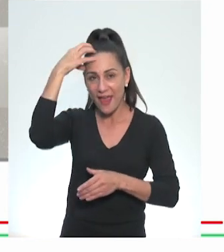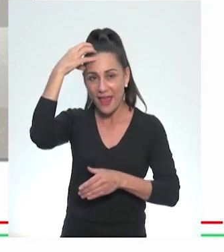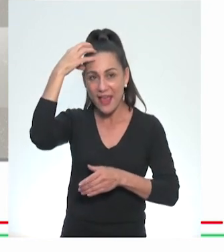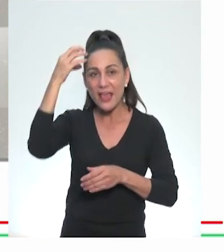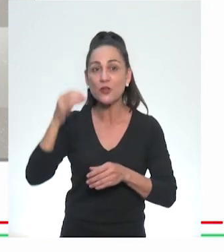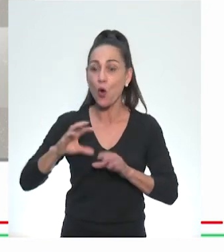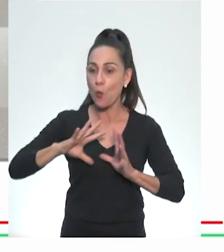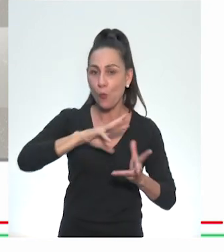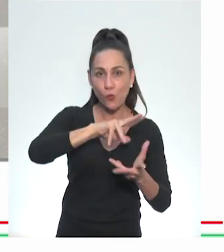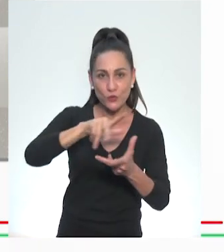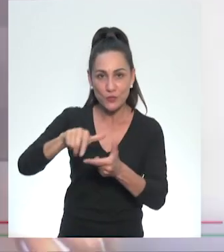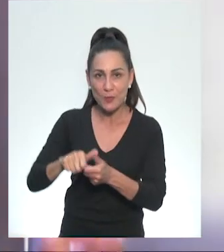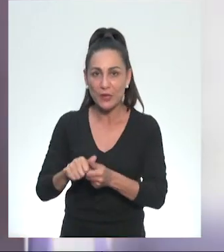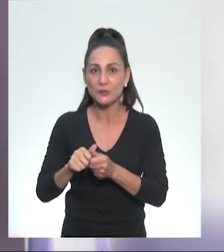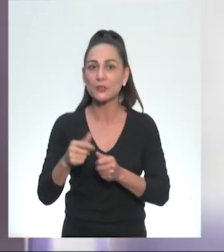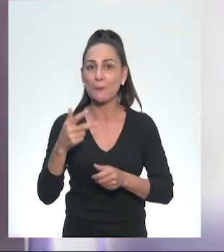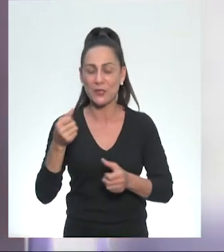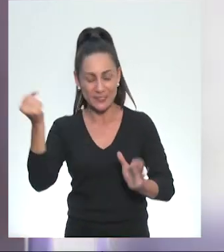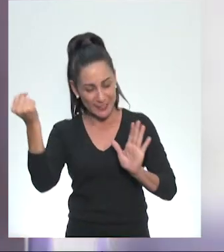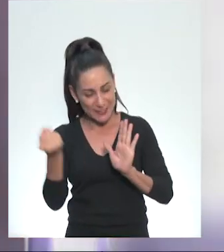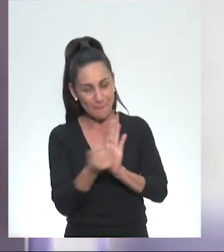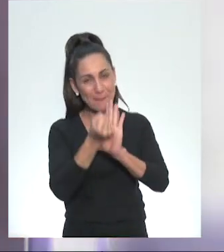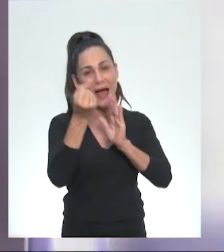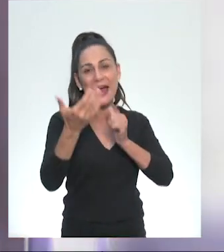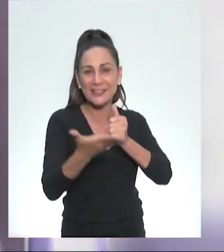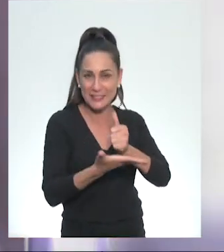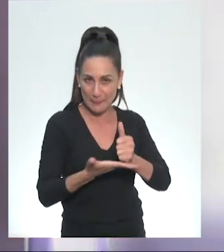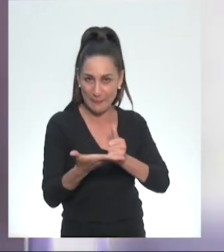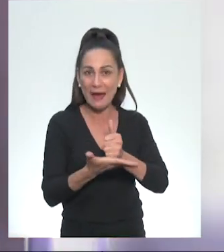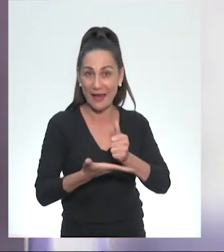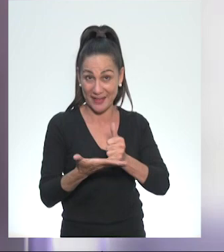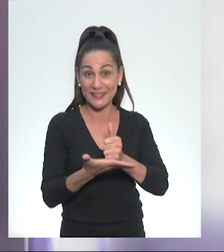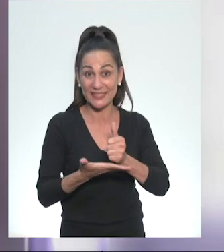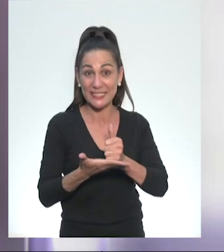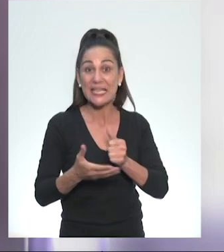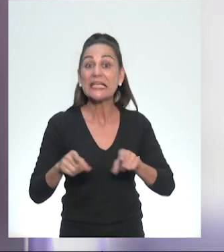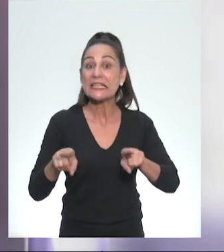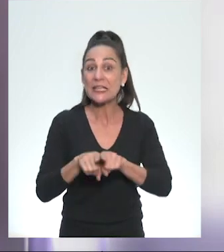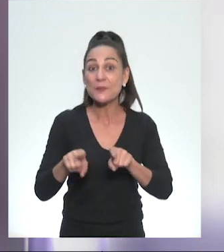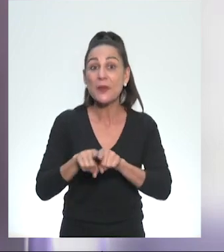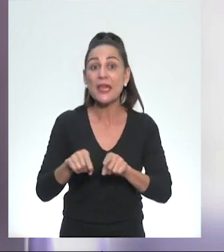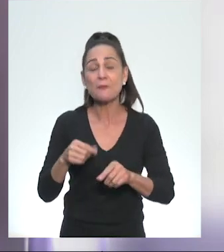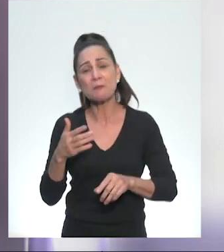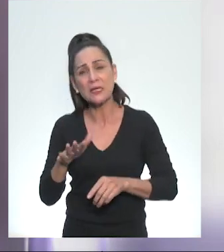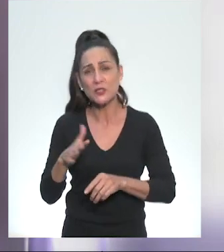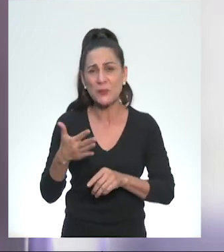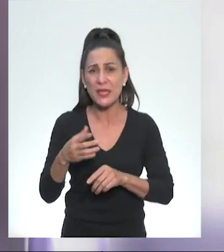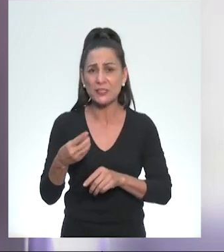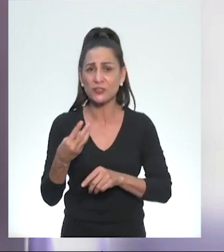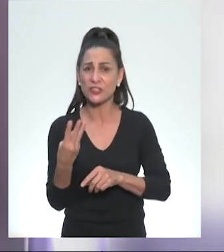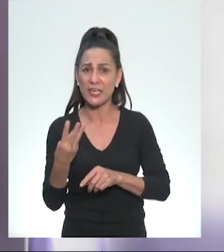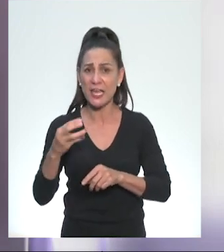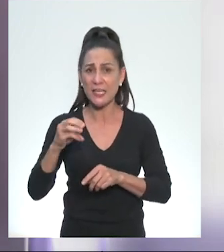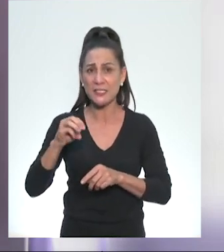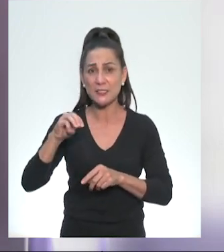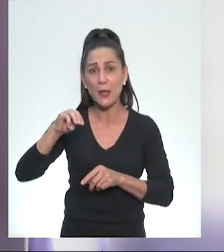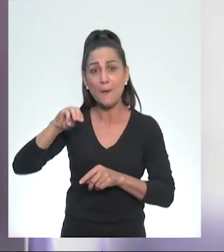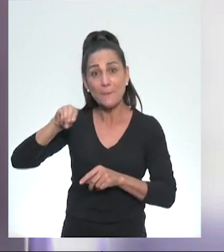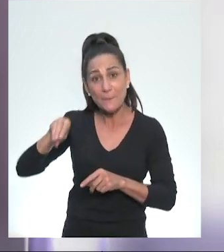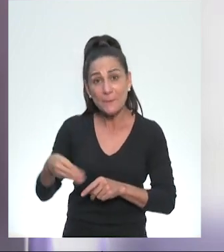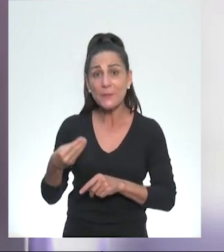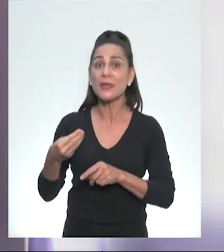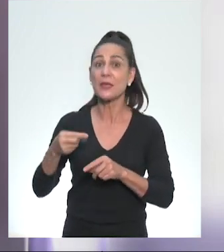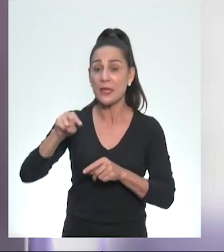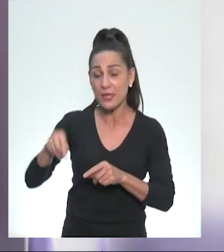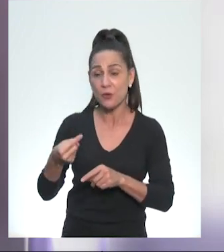né? Então, por isso que eles são esse marco, essa base, né? Existindo aproximadamente entre 3.000 a.C. até